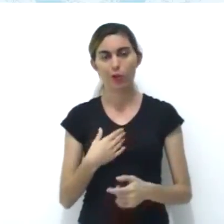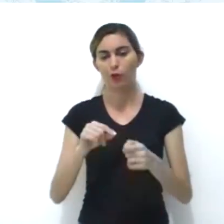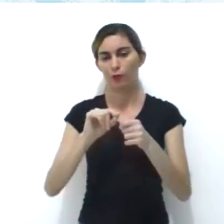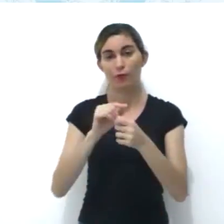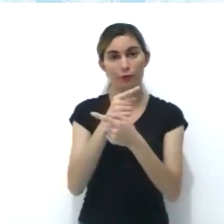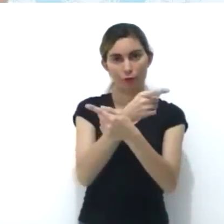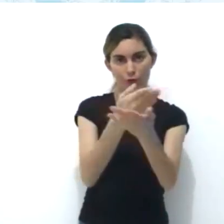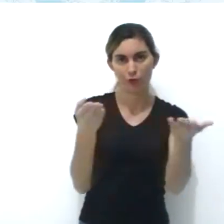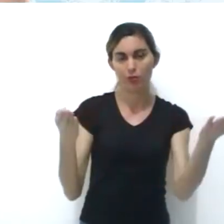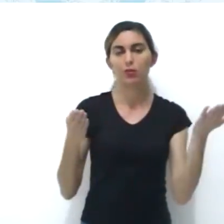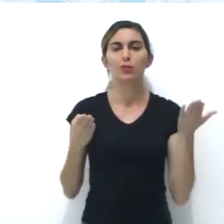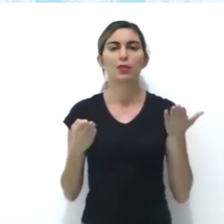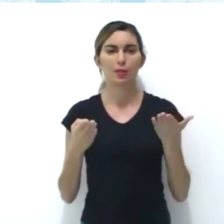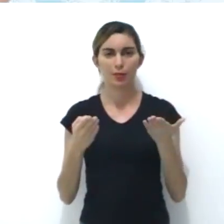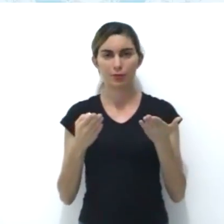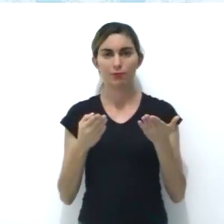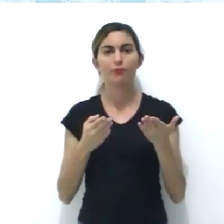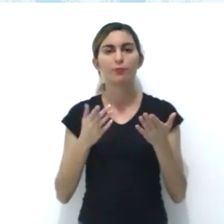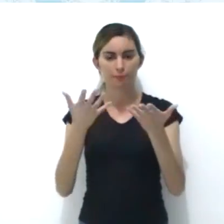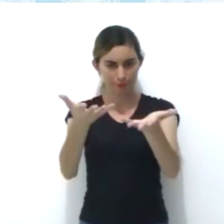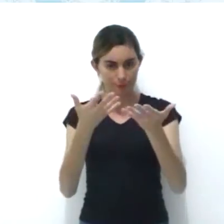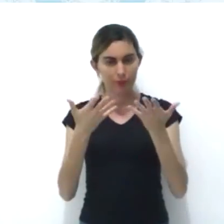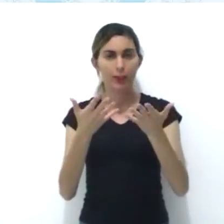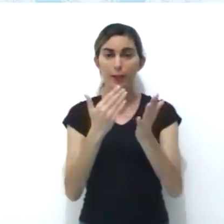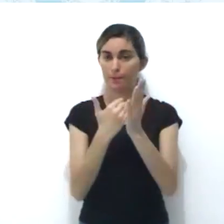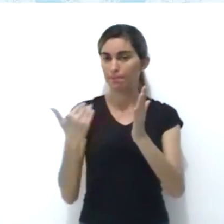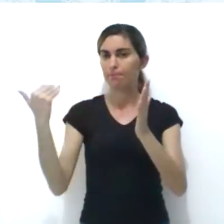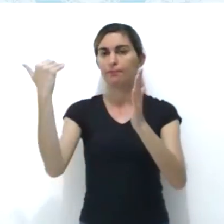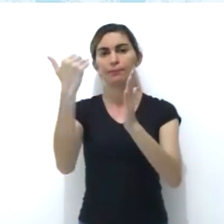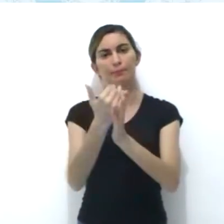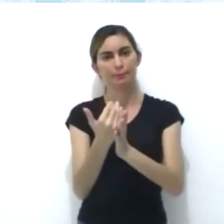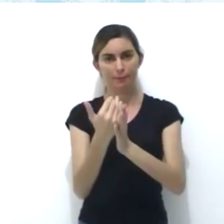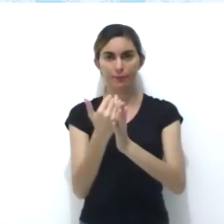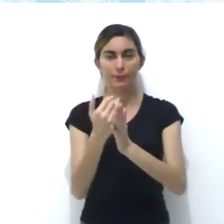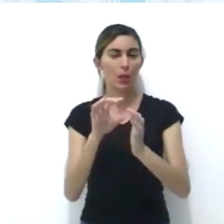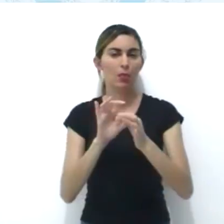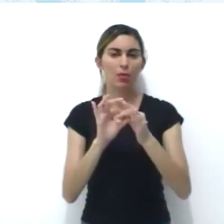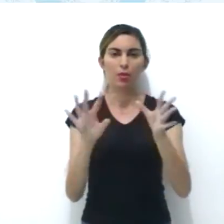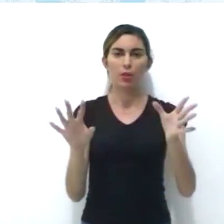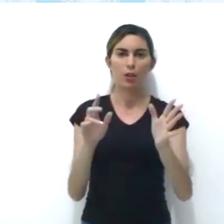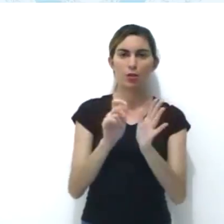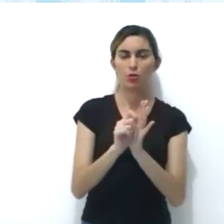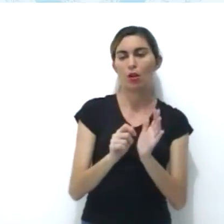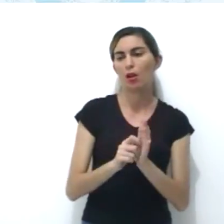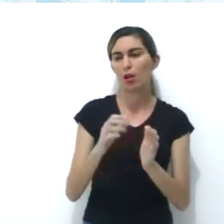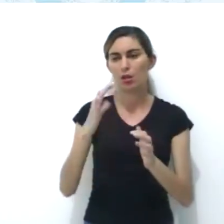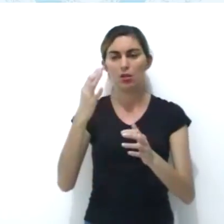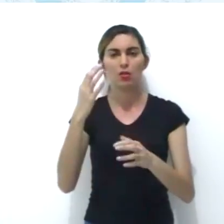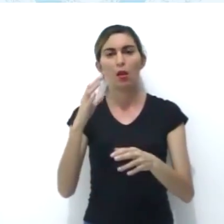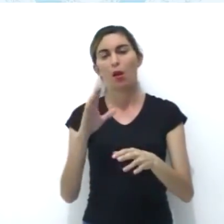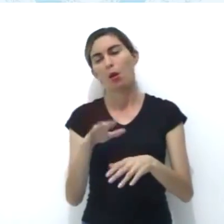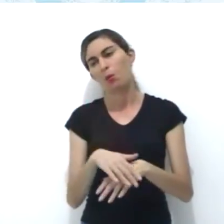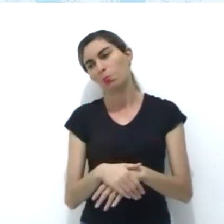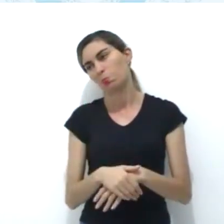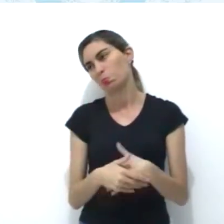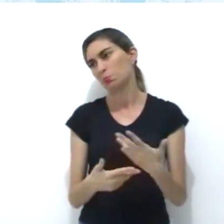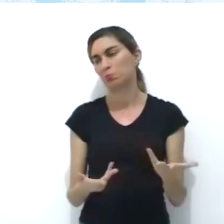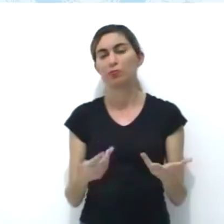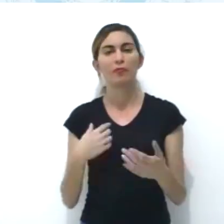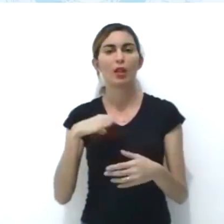objetivo. Eu fiz com que vocês fossem querer fazer mais e não deixar esse espírito científico